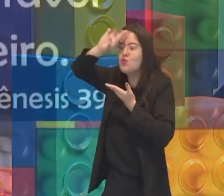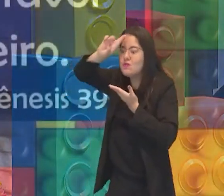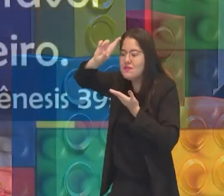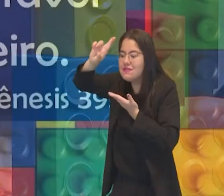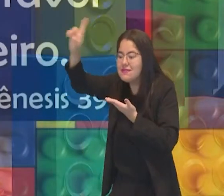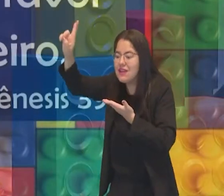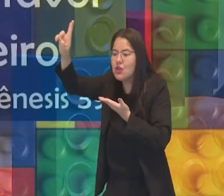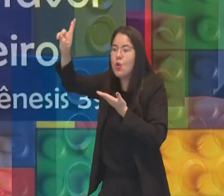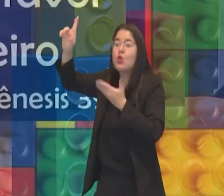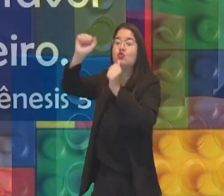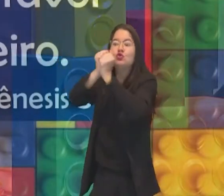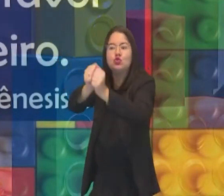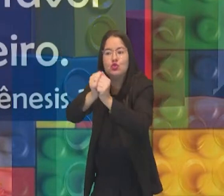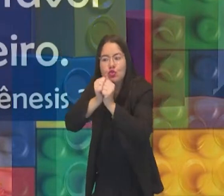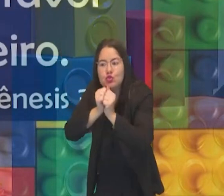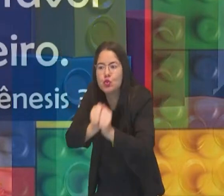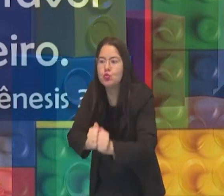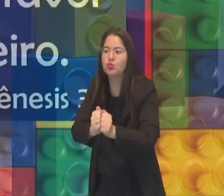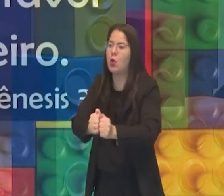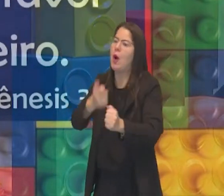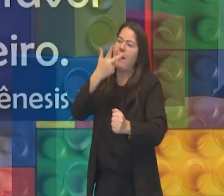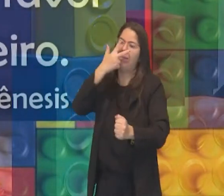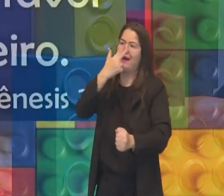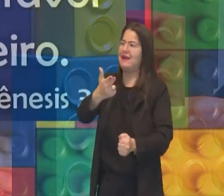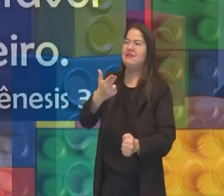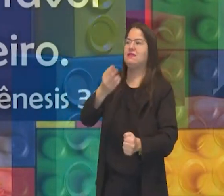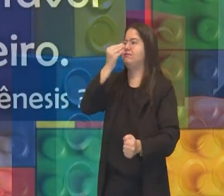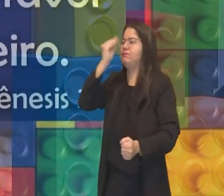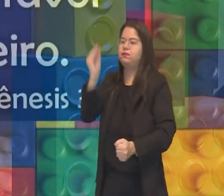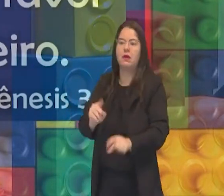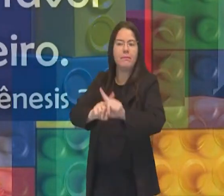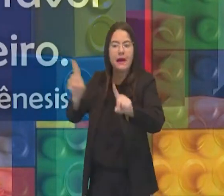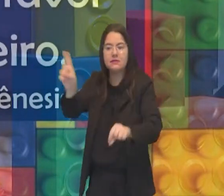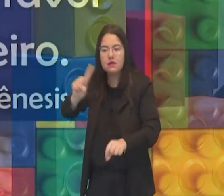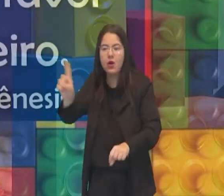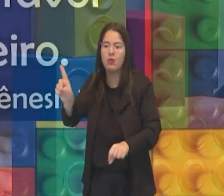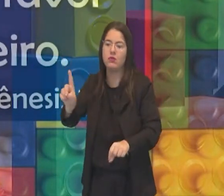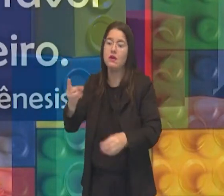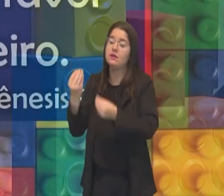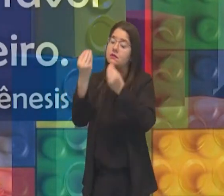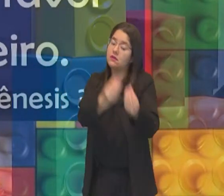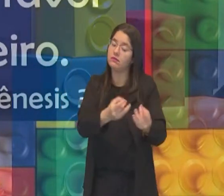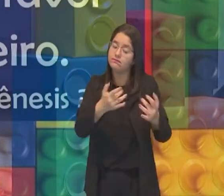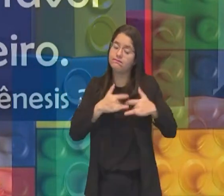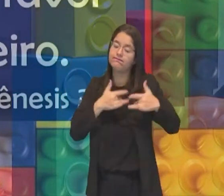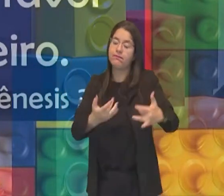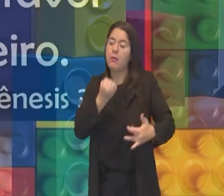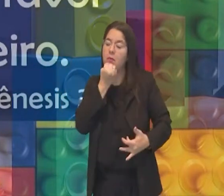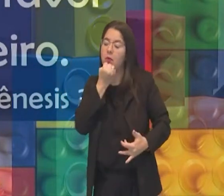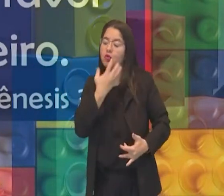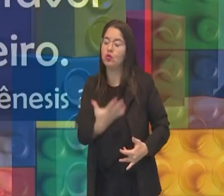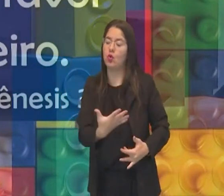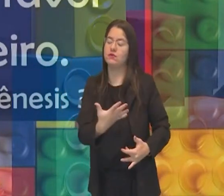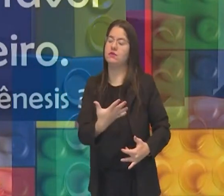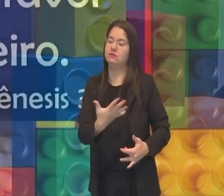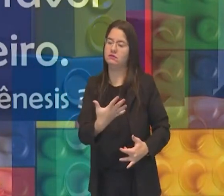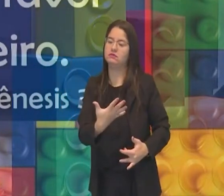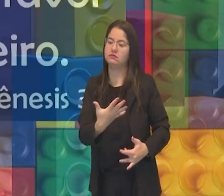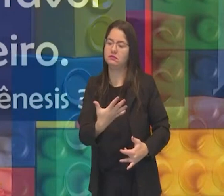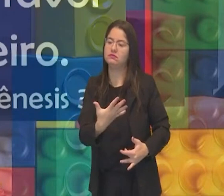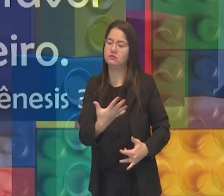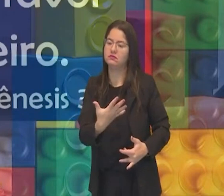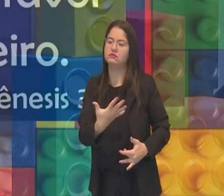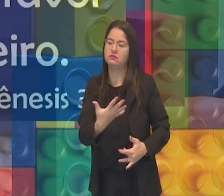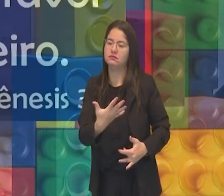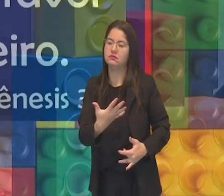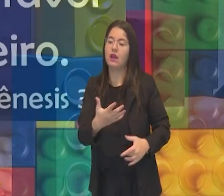Senhor, porém, estava com José, foi bondoso com ele e fez com que encontrasse favor aos olhos